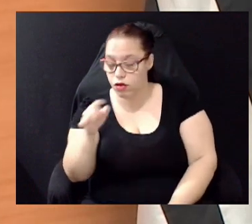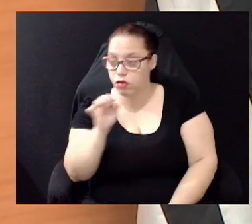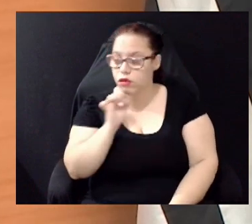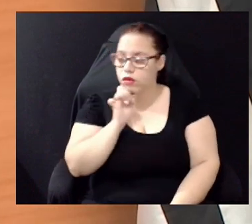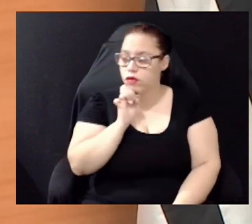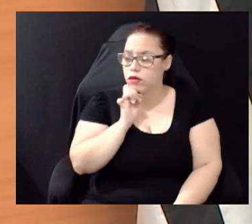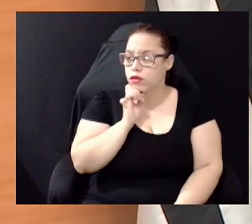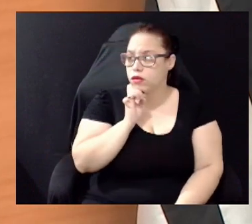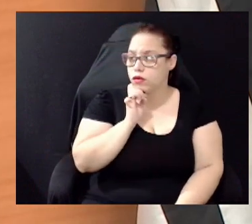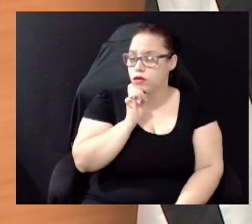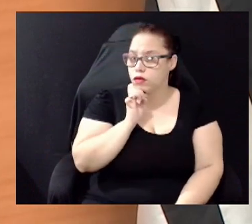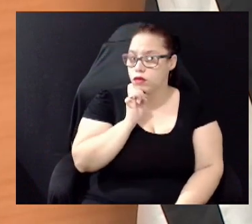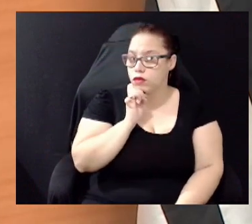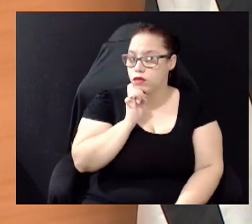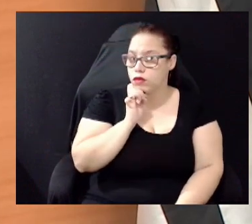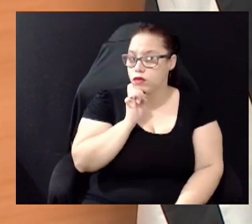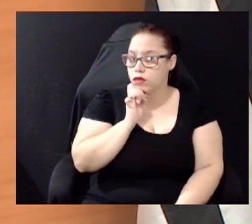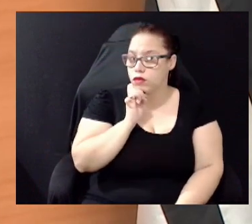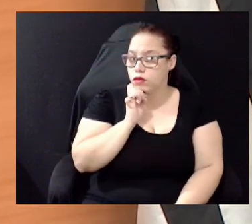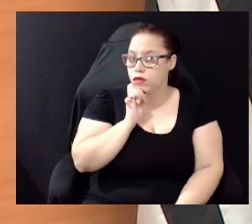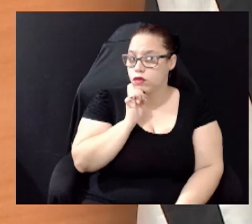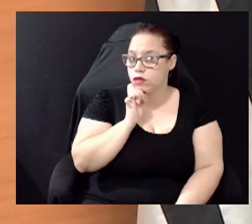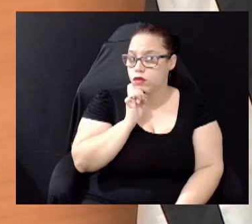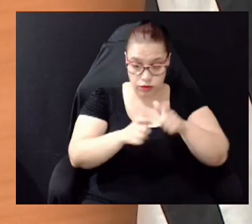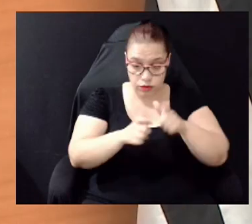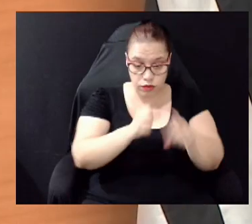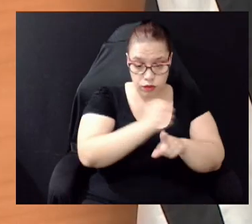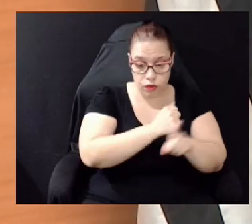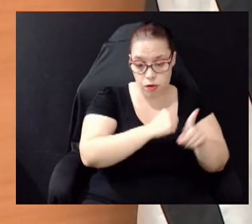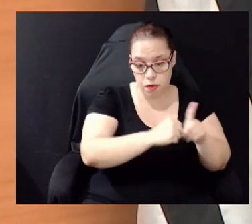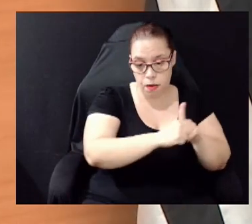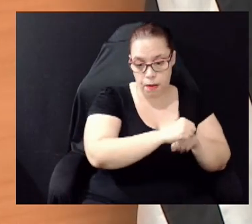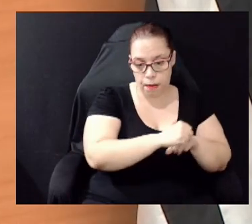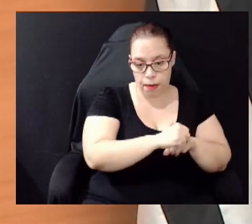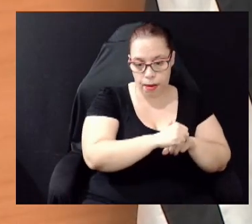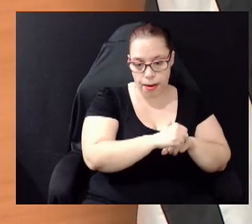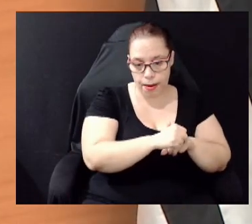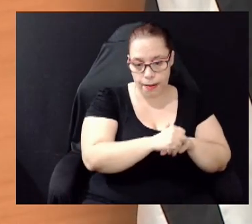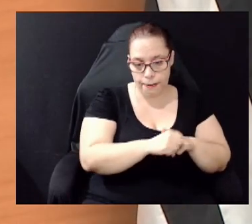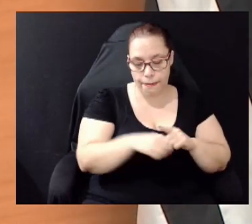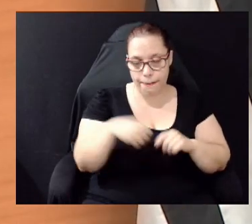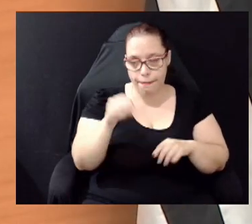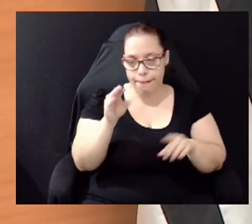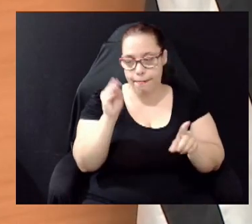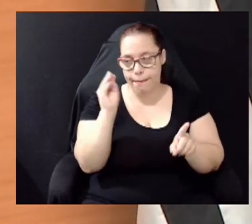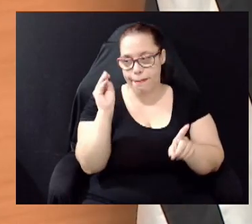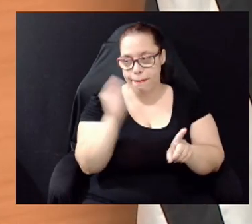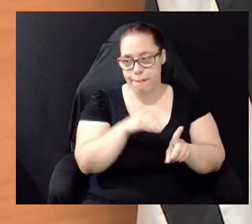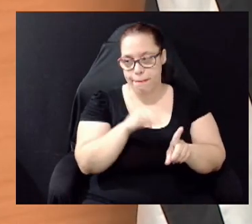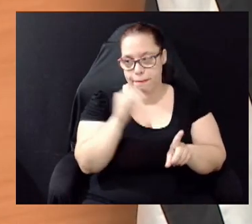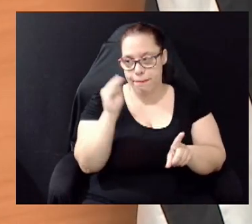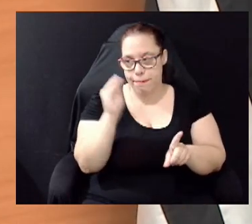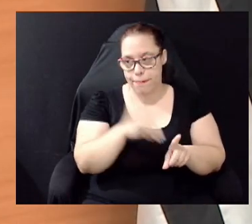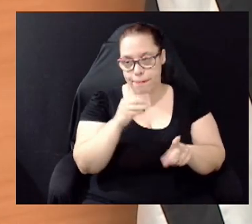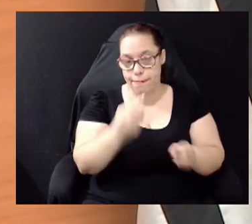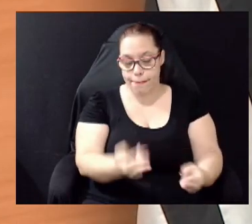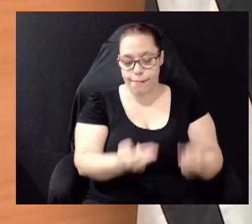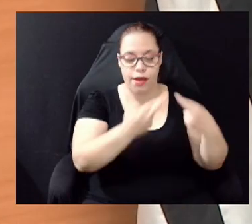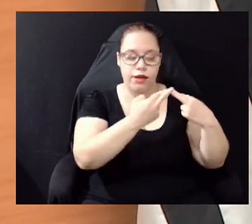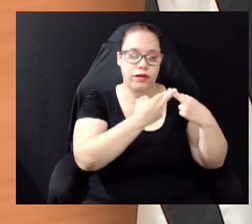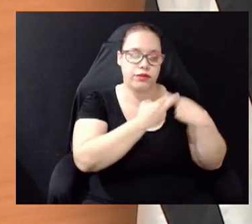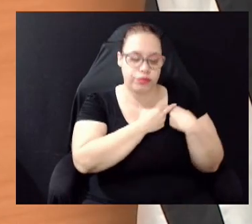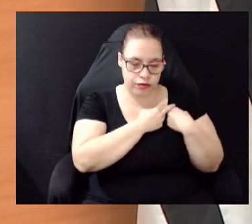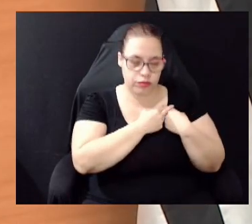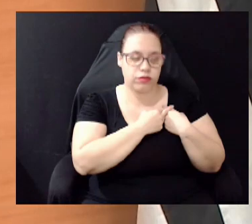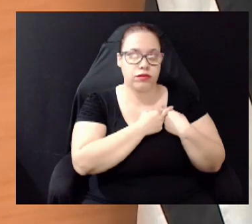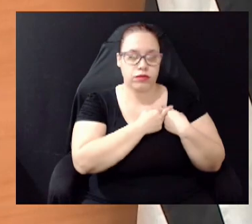estar localizadas na sociedade nos locais mais precários, elas vão ser responsabilizadas em dobro, em triplo,